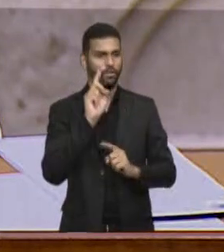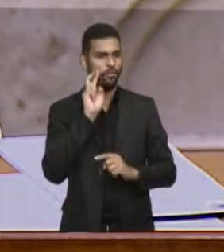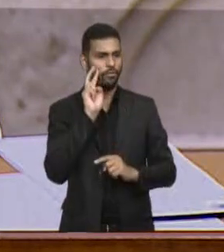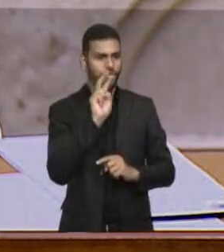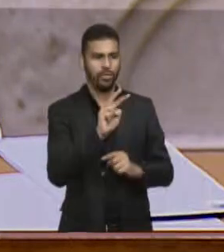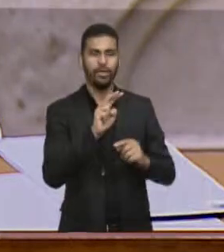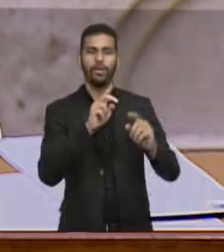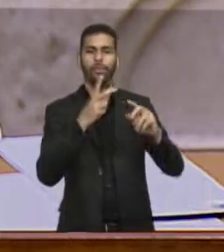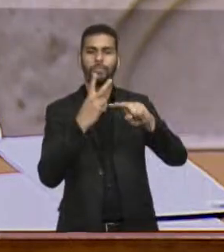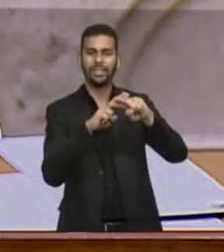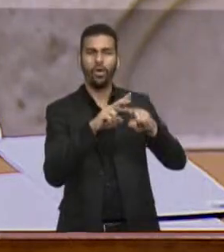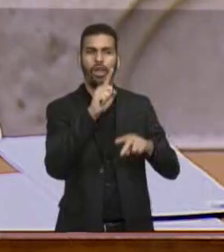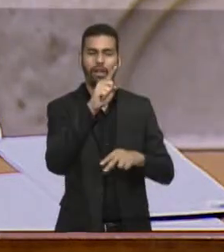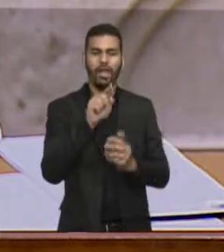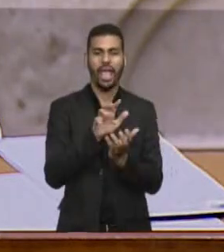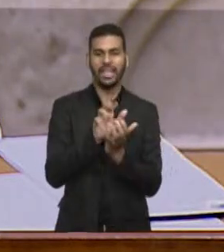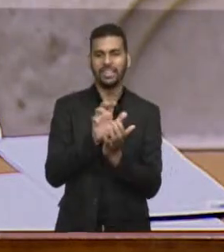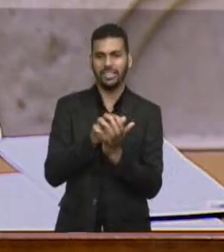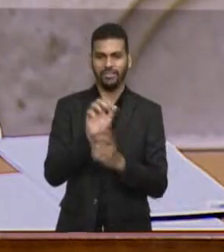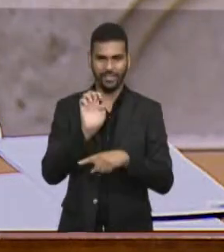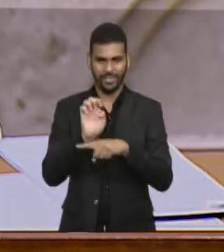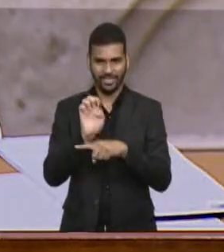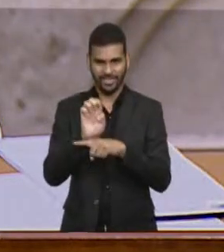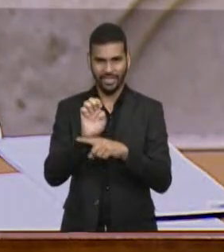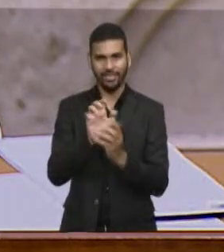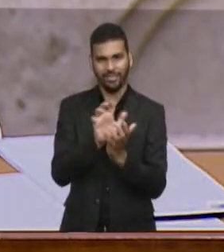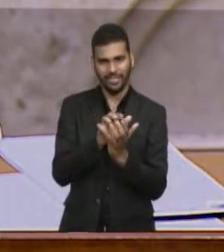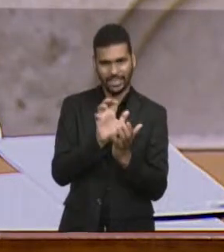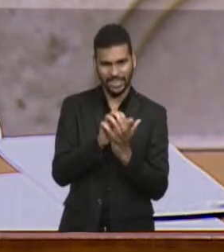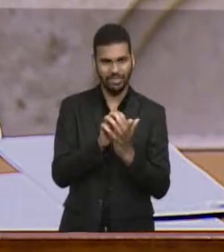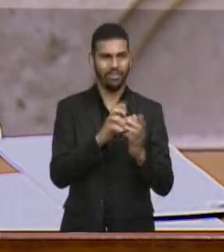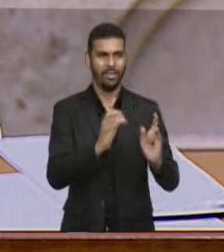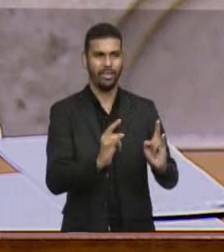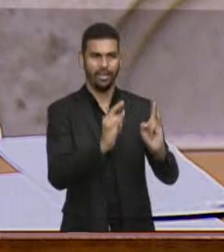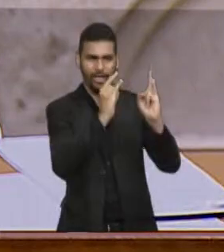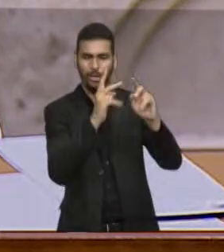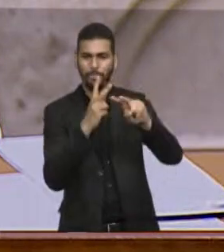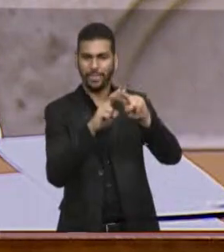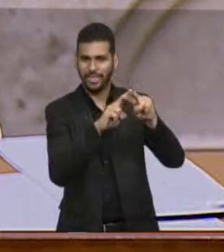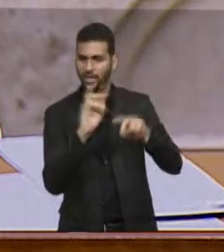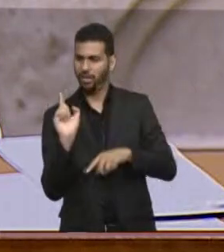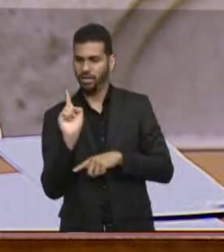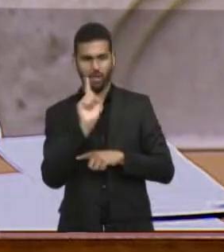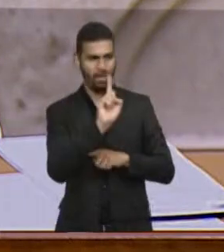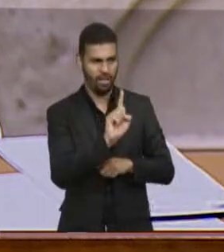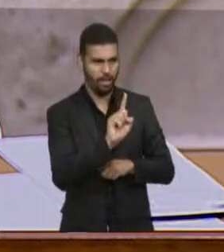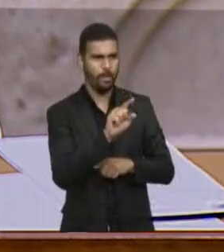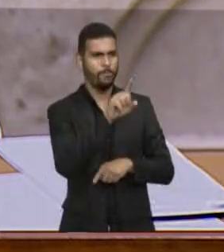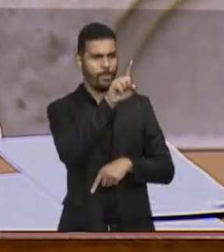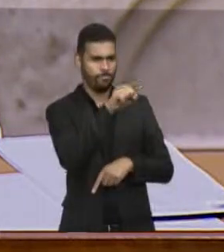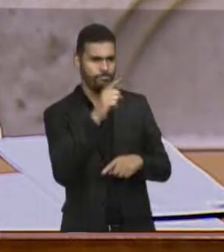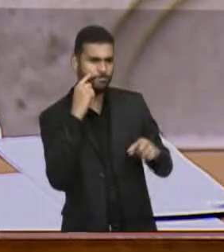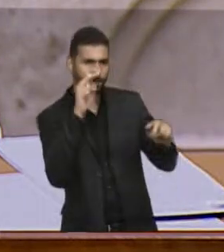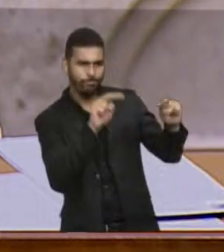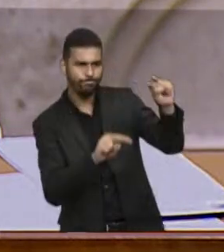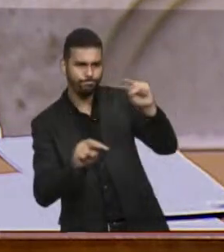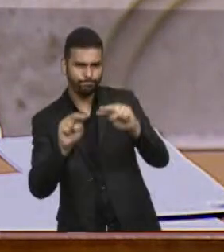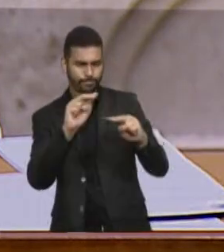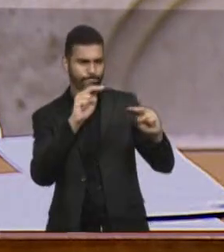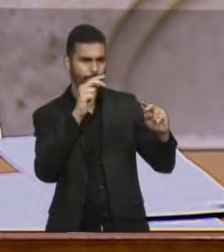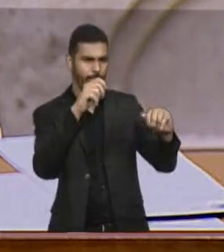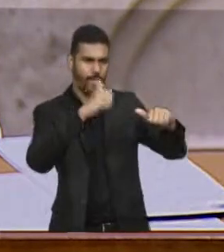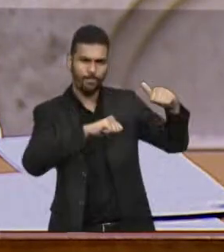curato em Recife e foram feitas determinações muito duras né